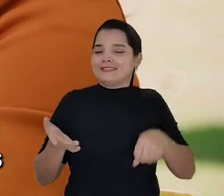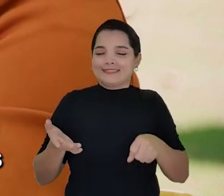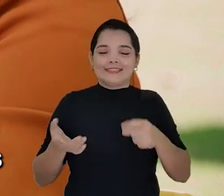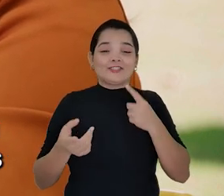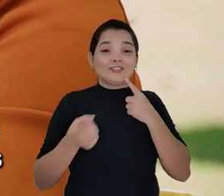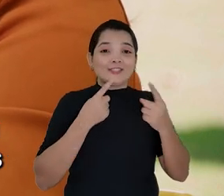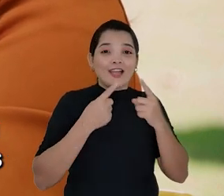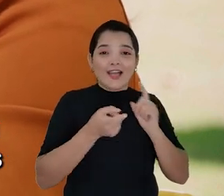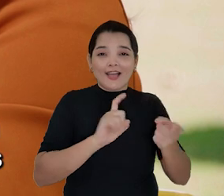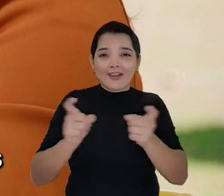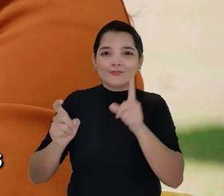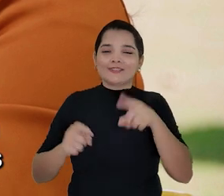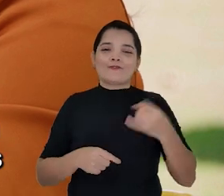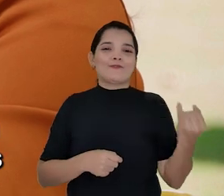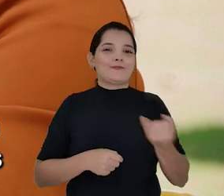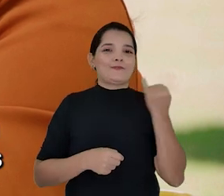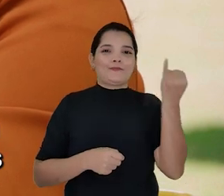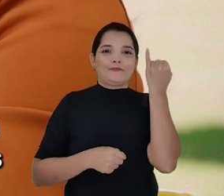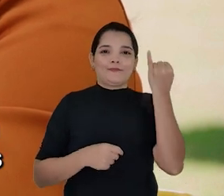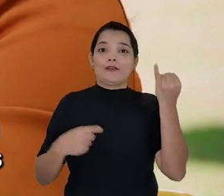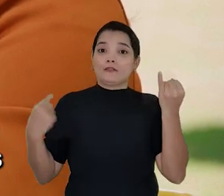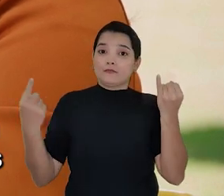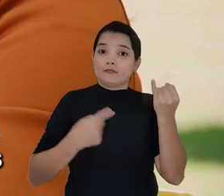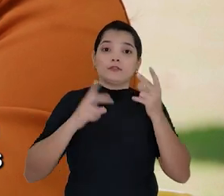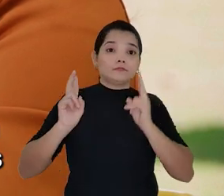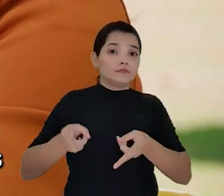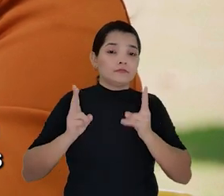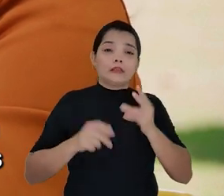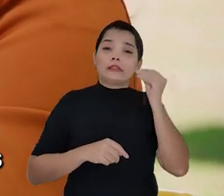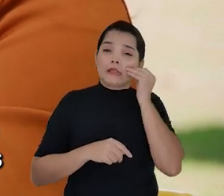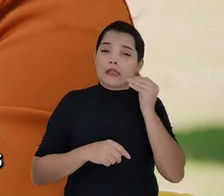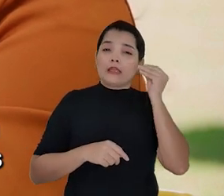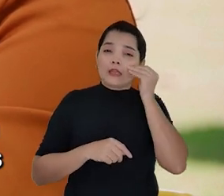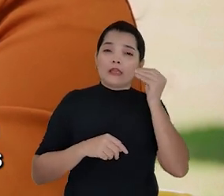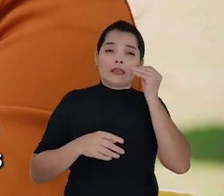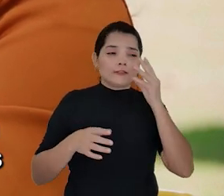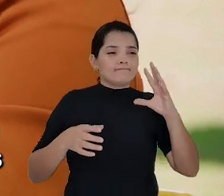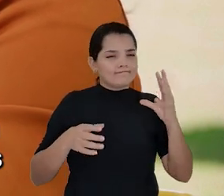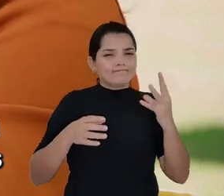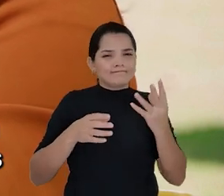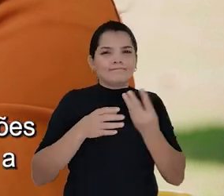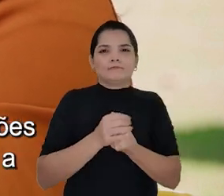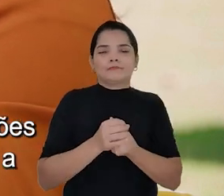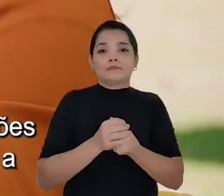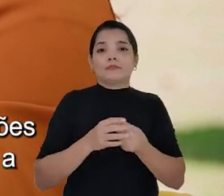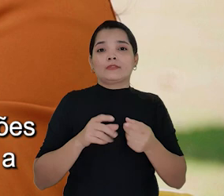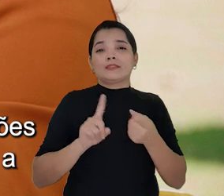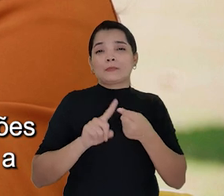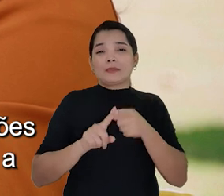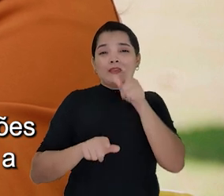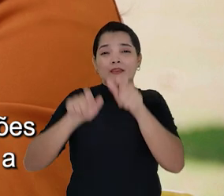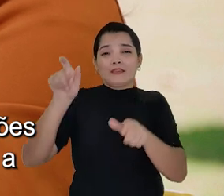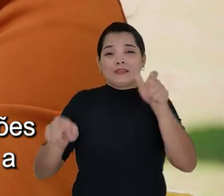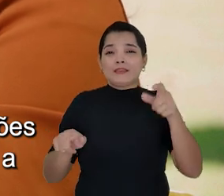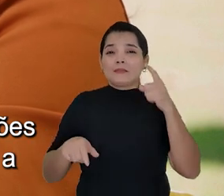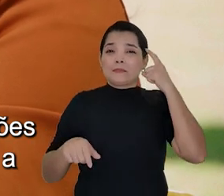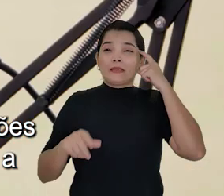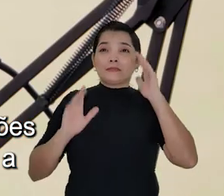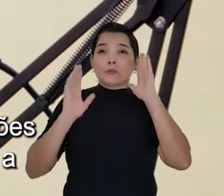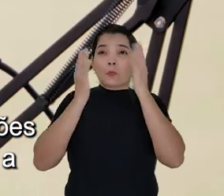são fundamentais e a gente tem tentado cada vez mais incluir evitar tendências negacionistas